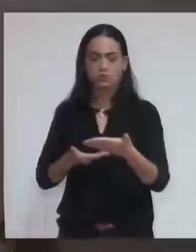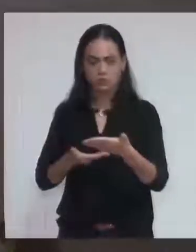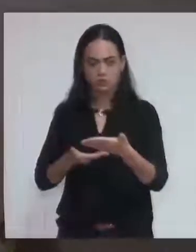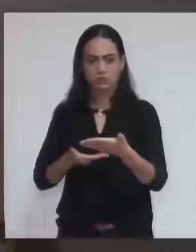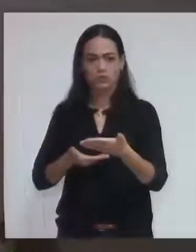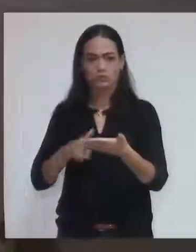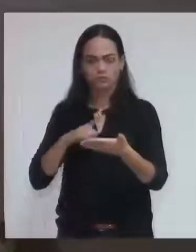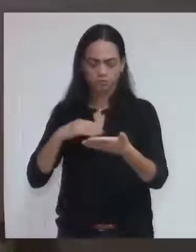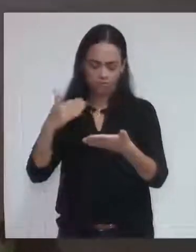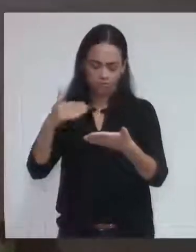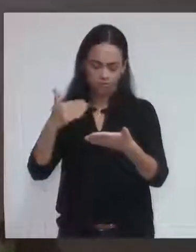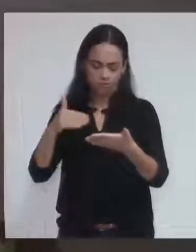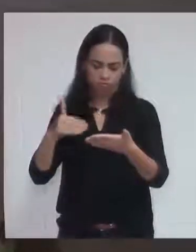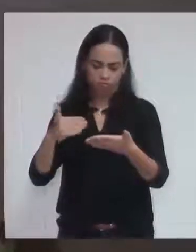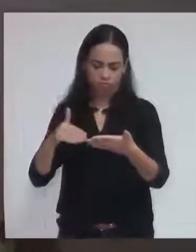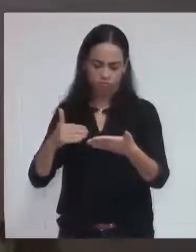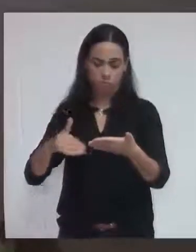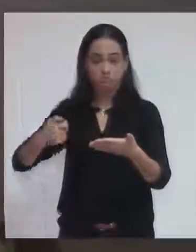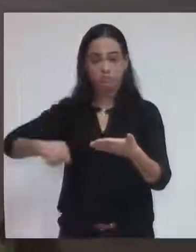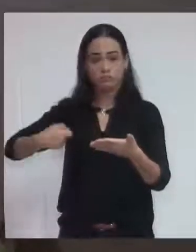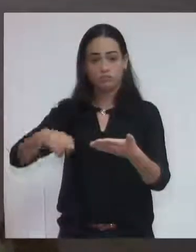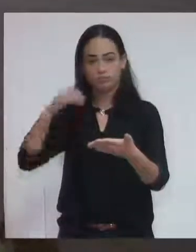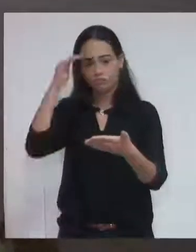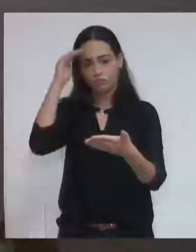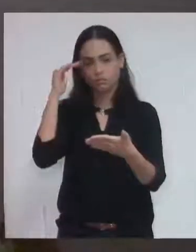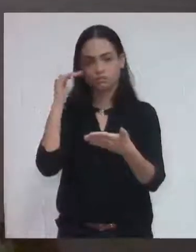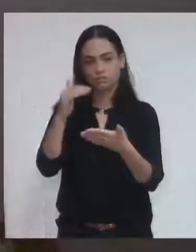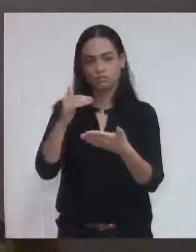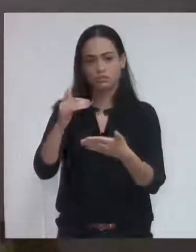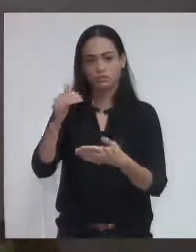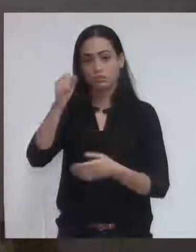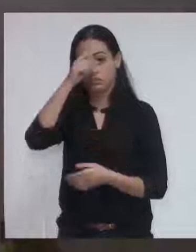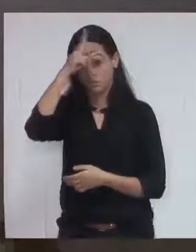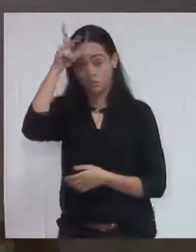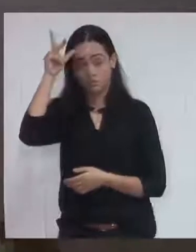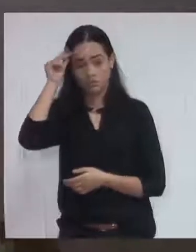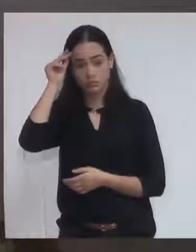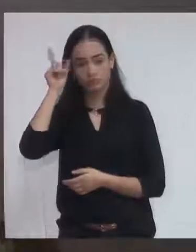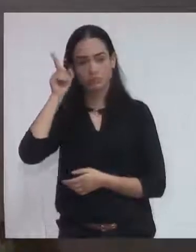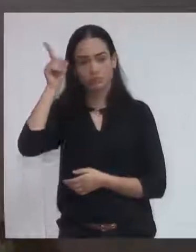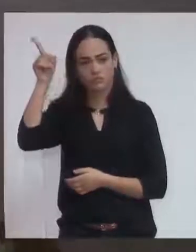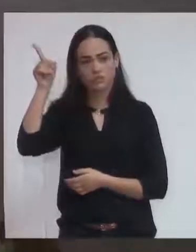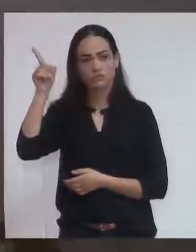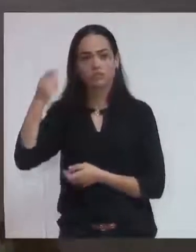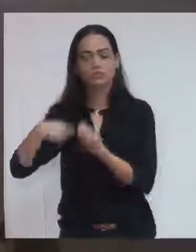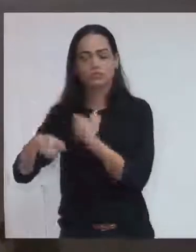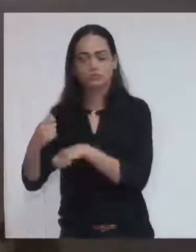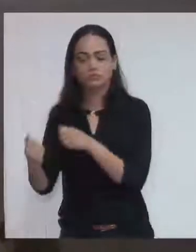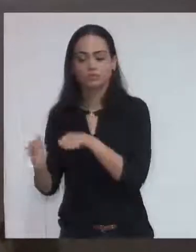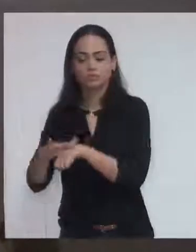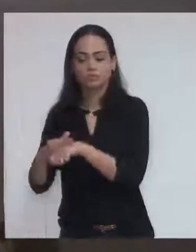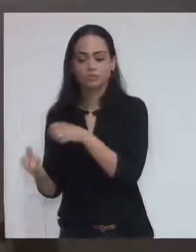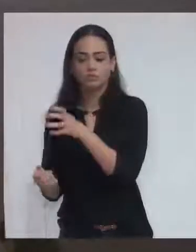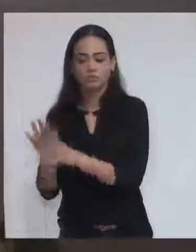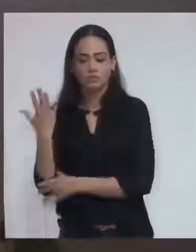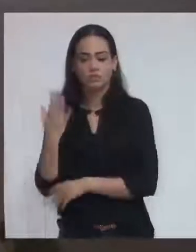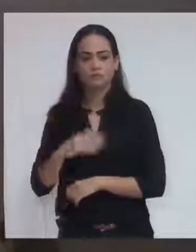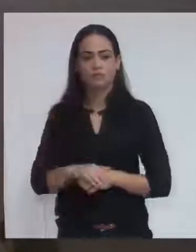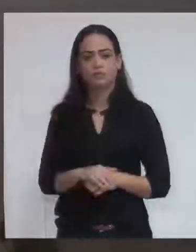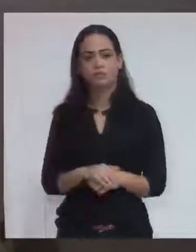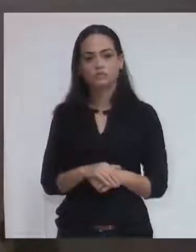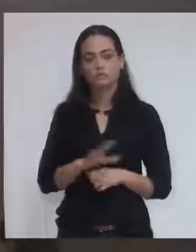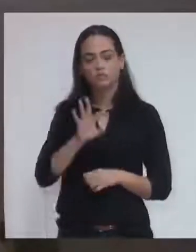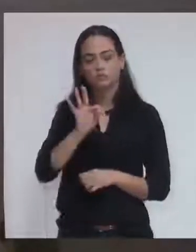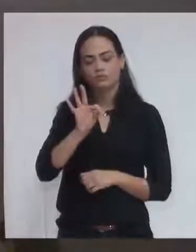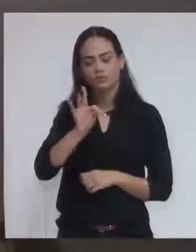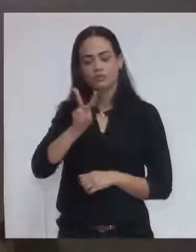a serem adotados pela Secretaria de Administração quanto ao pagamento do auxílio alimentação, vale-refeição, auxílio transporte e vale-transporte